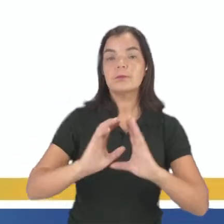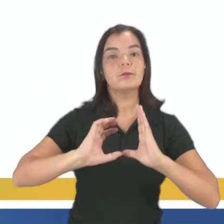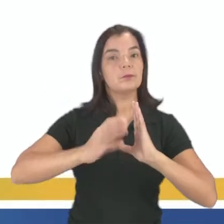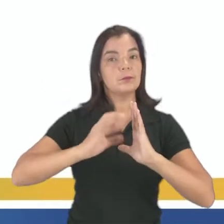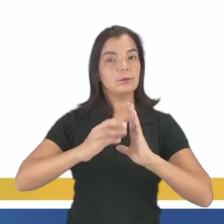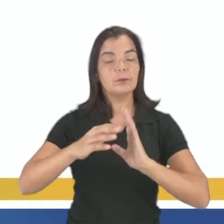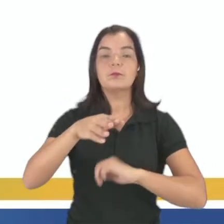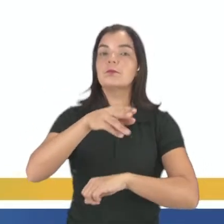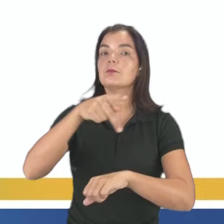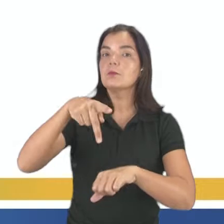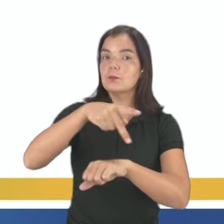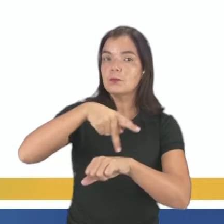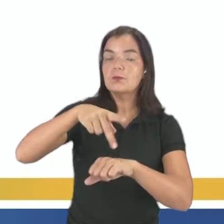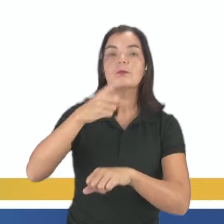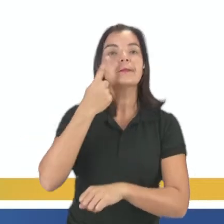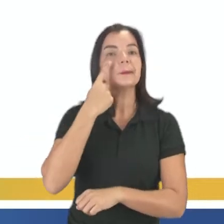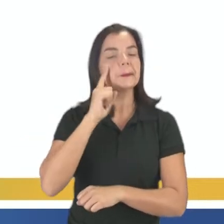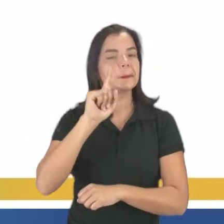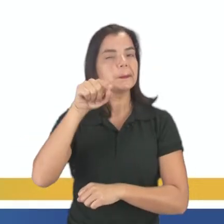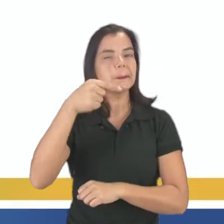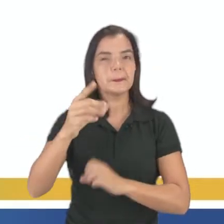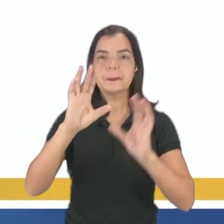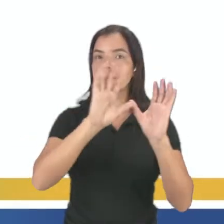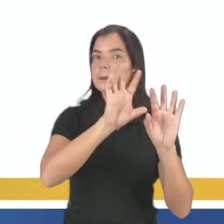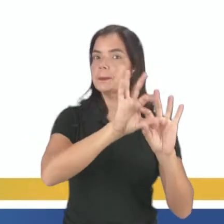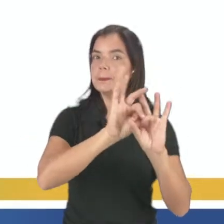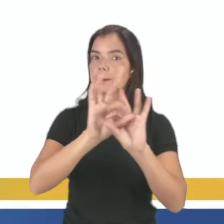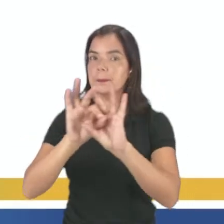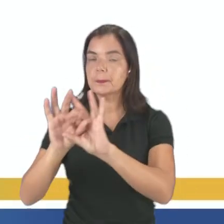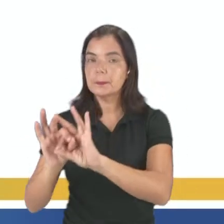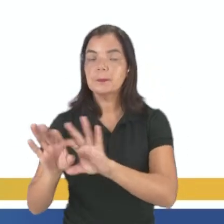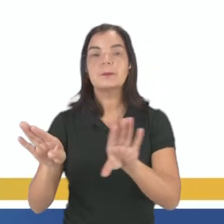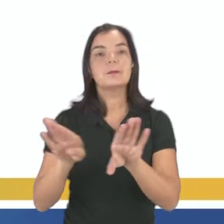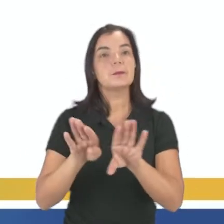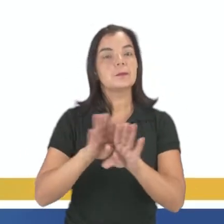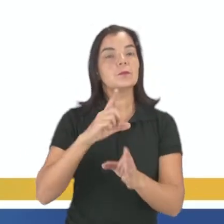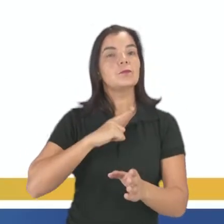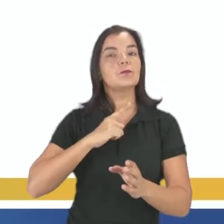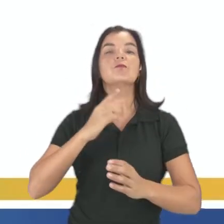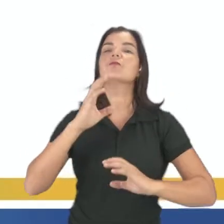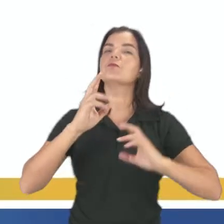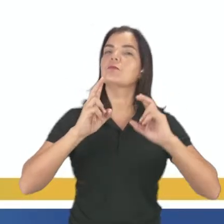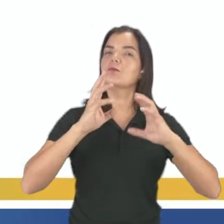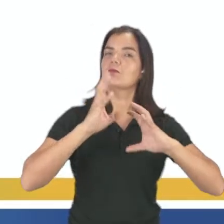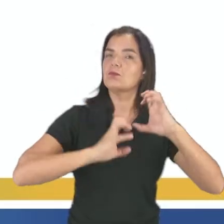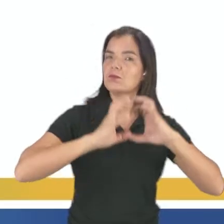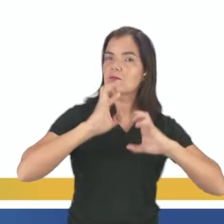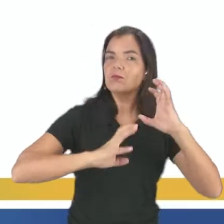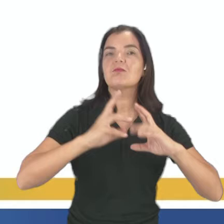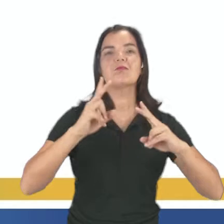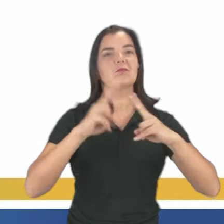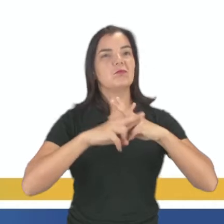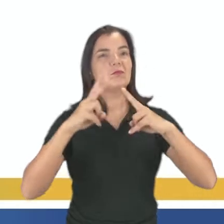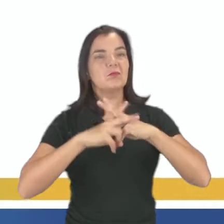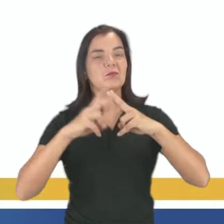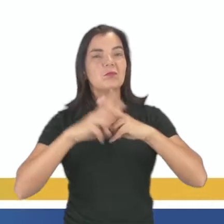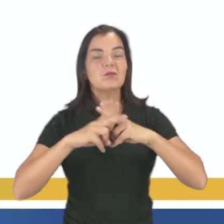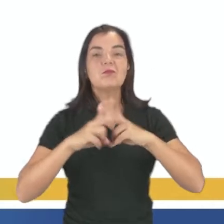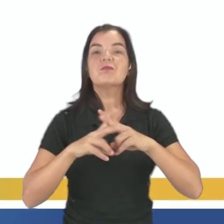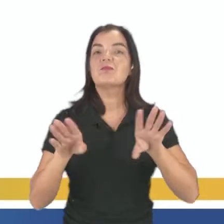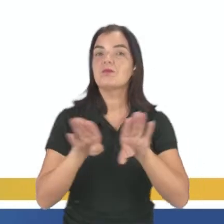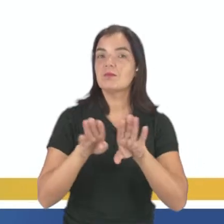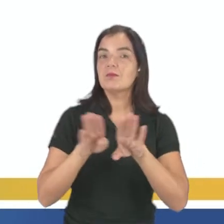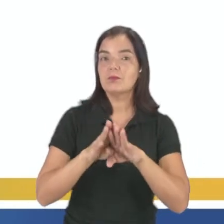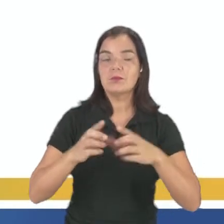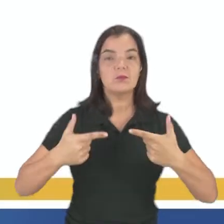mais nacionalista. E aí a gente vai ver um pouquinho depois outros contextos, né, onde eles vão brigar, eles vão entrar em um conflito na